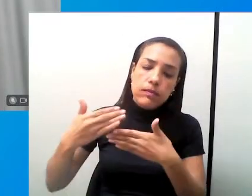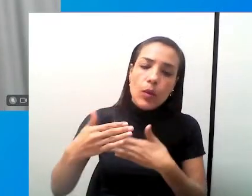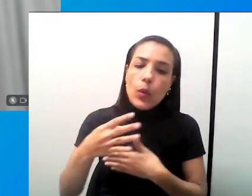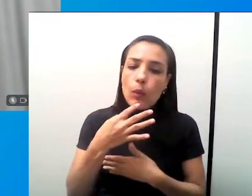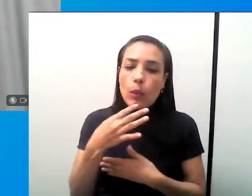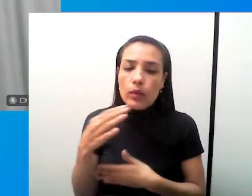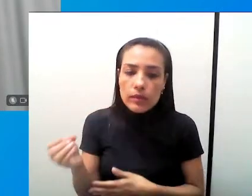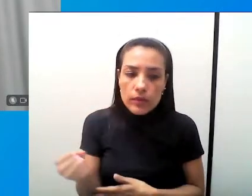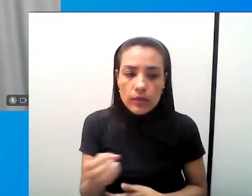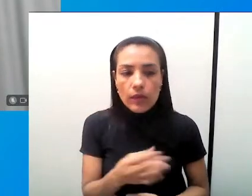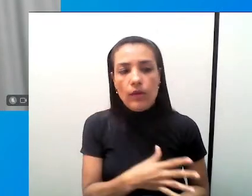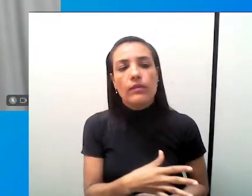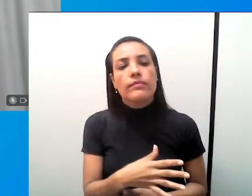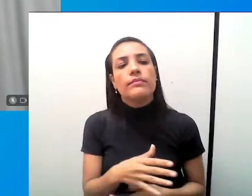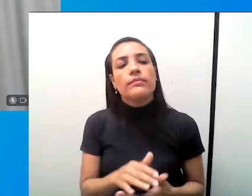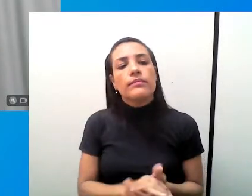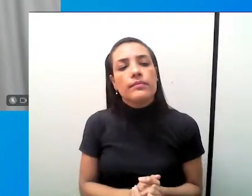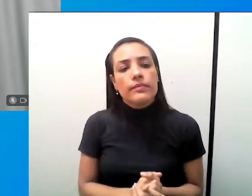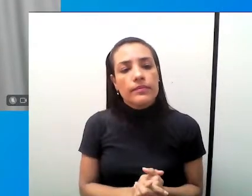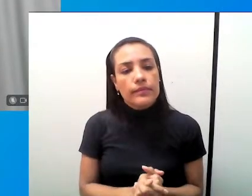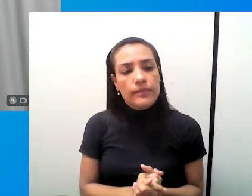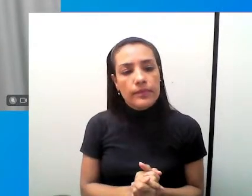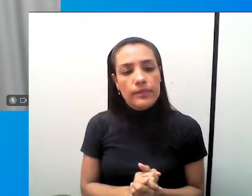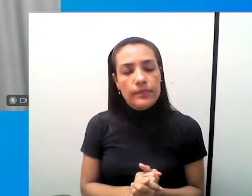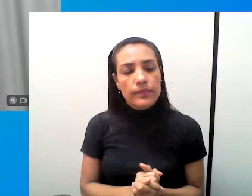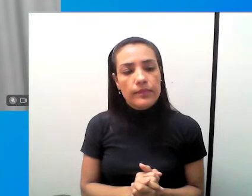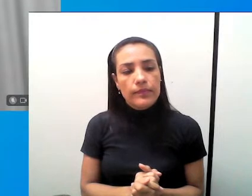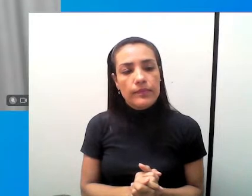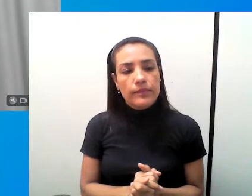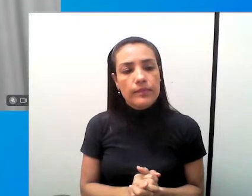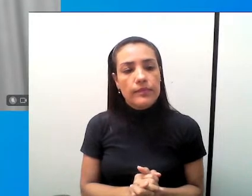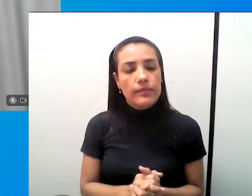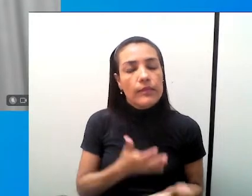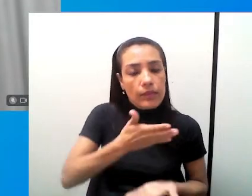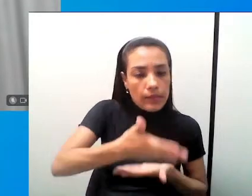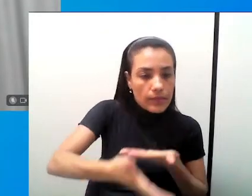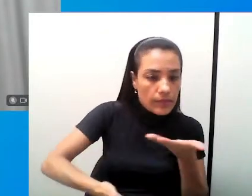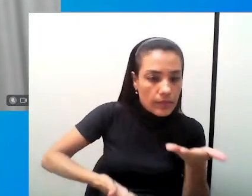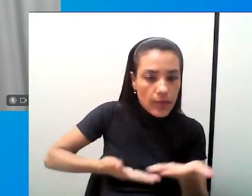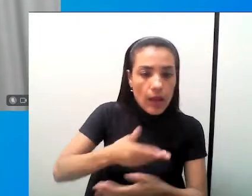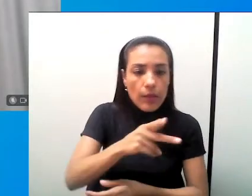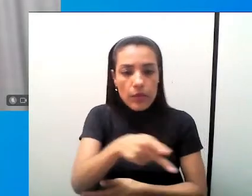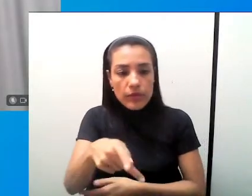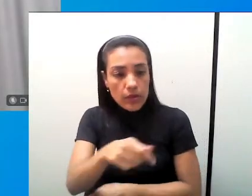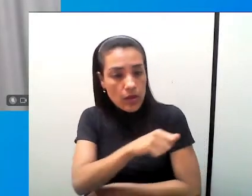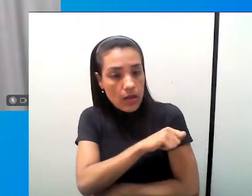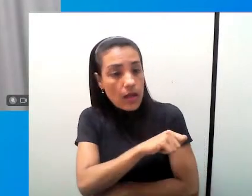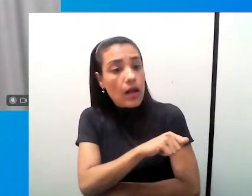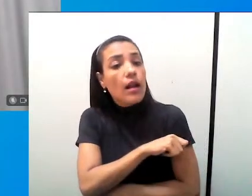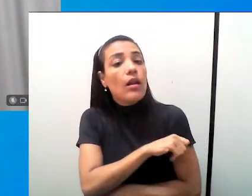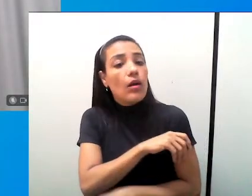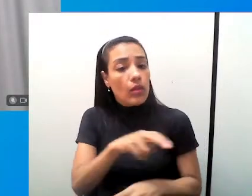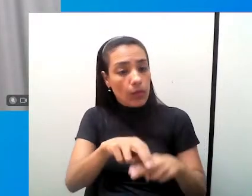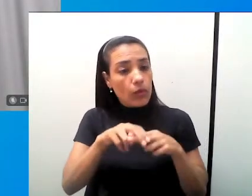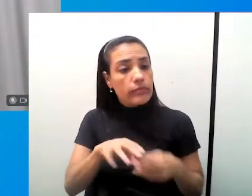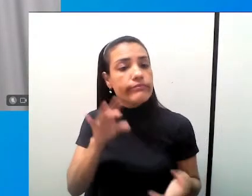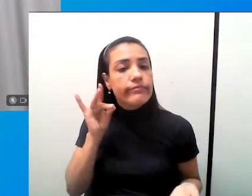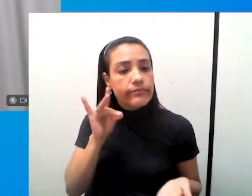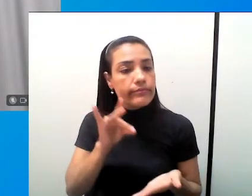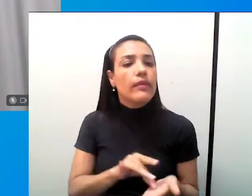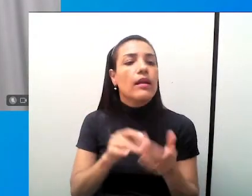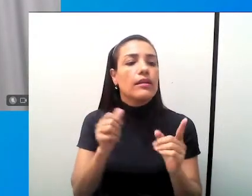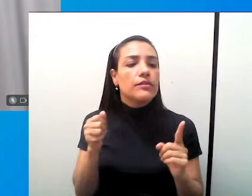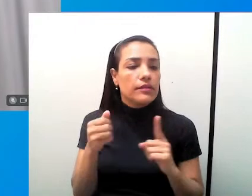discente, essa troca com os docentes e, de fato, a extensão acontecendo, né,